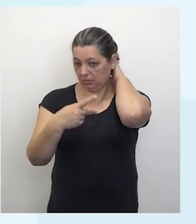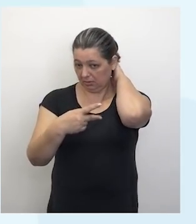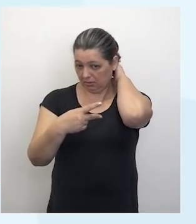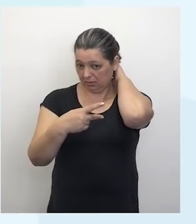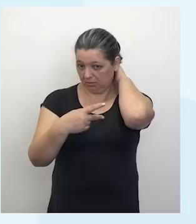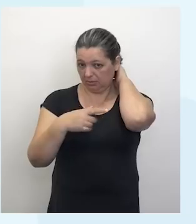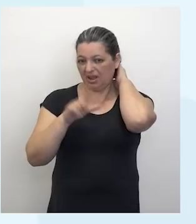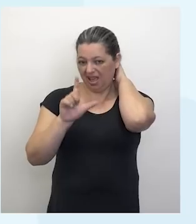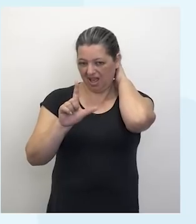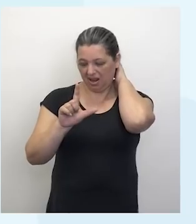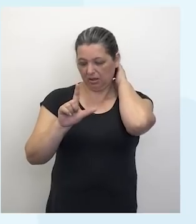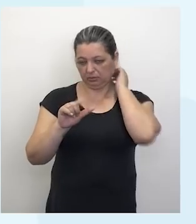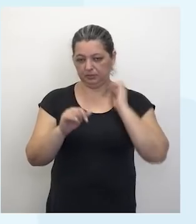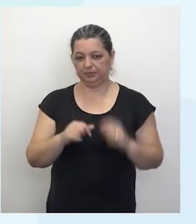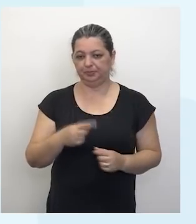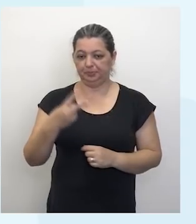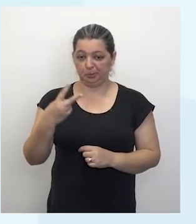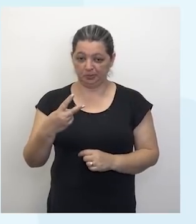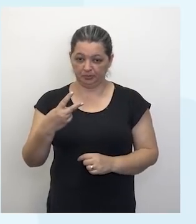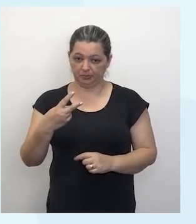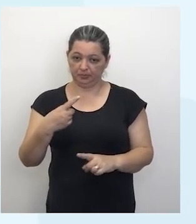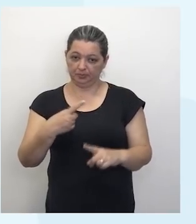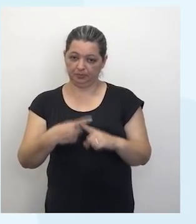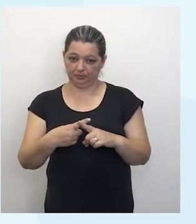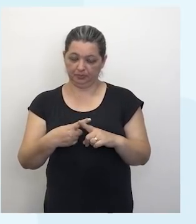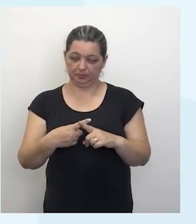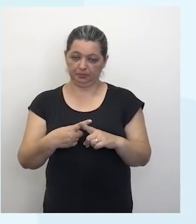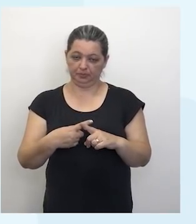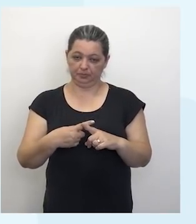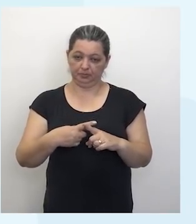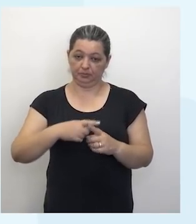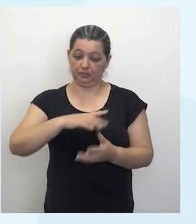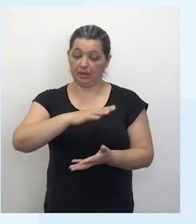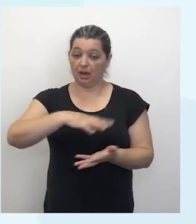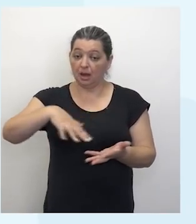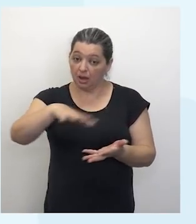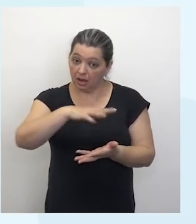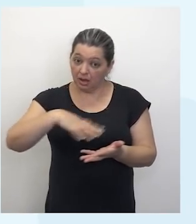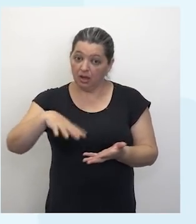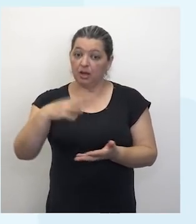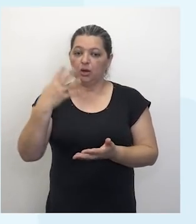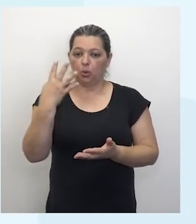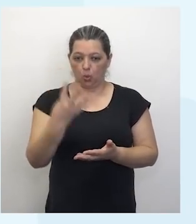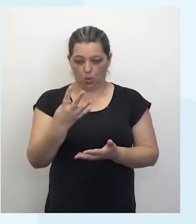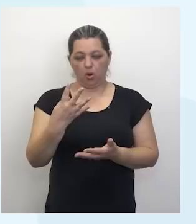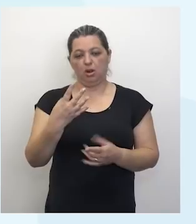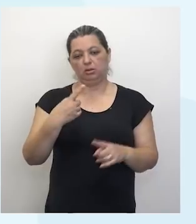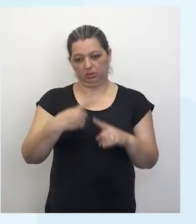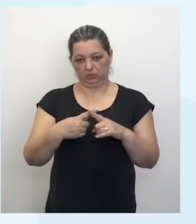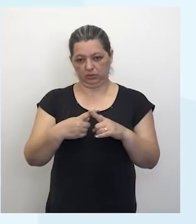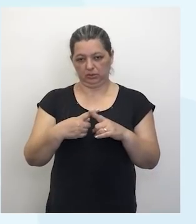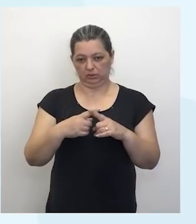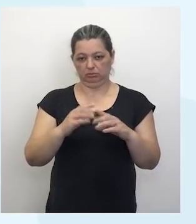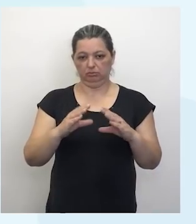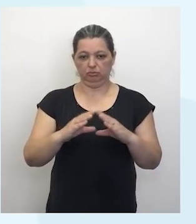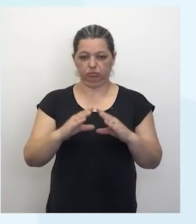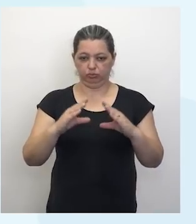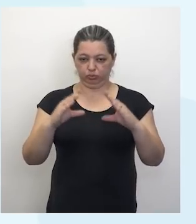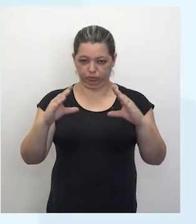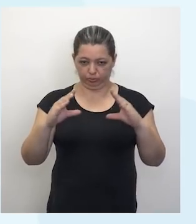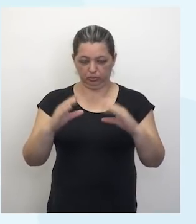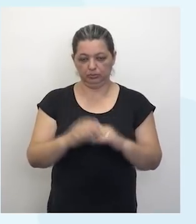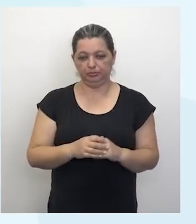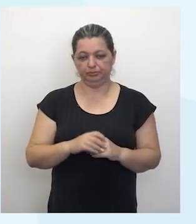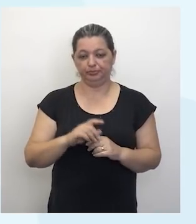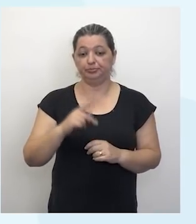pôr L aqui, L em 2 vezes, a nossa área ficou 4 vezes maior, né? Quando você multiplicou por 3